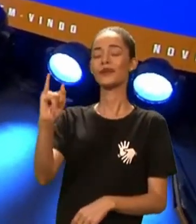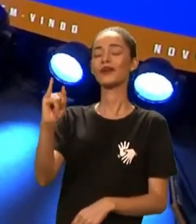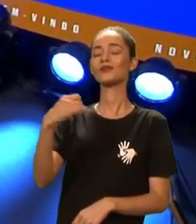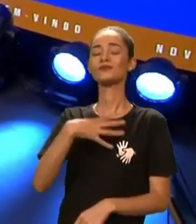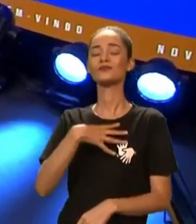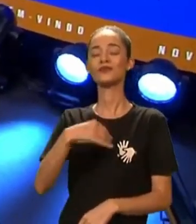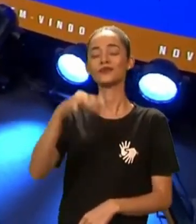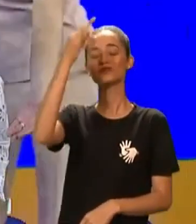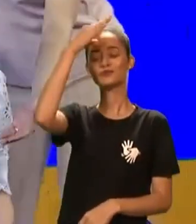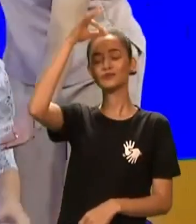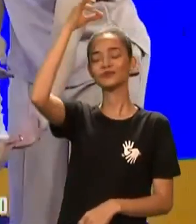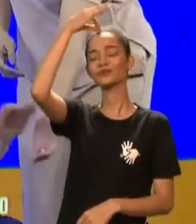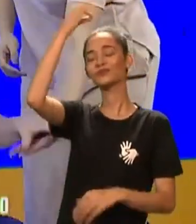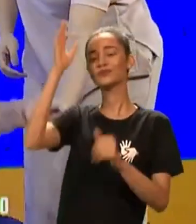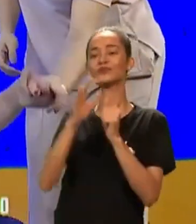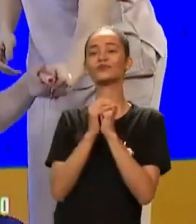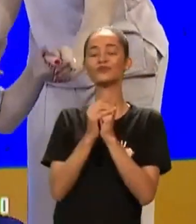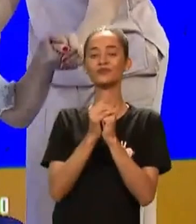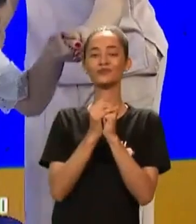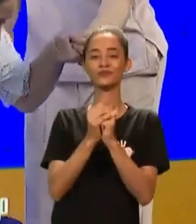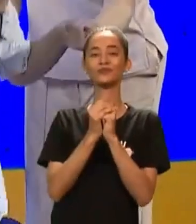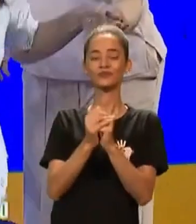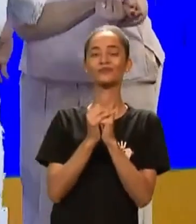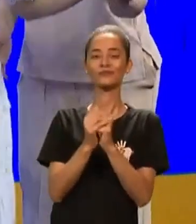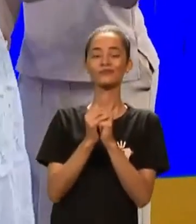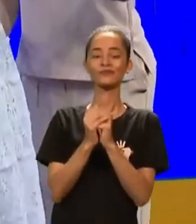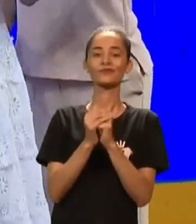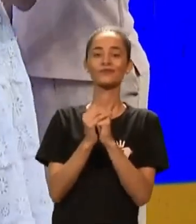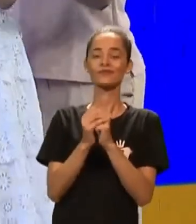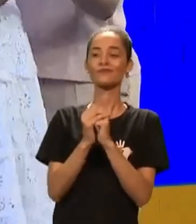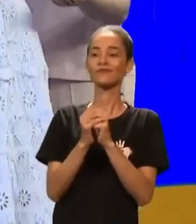e amém. Você pode aplaudir o Senhor.